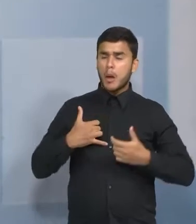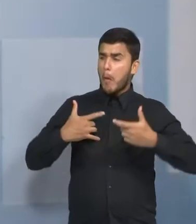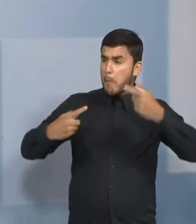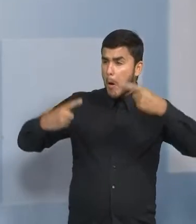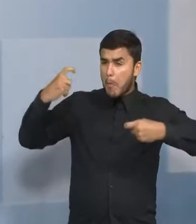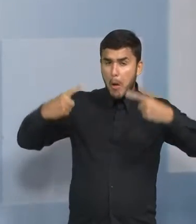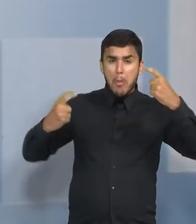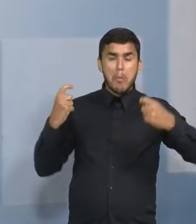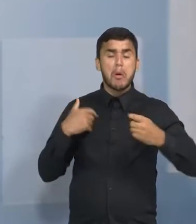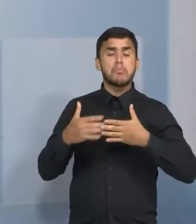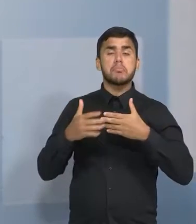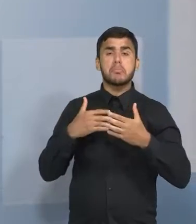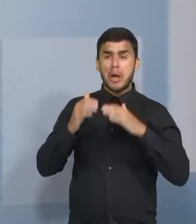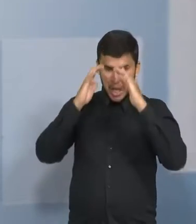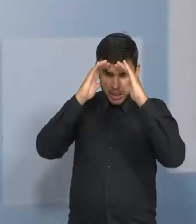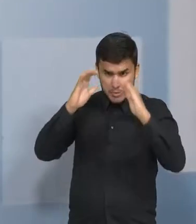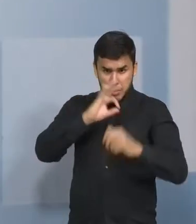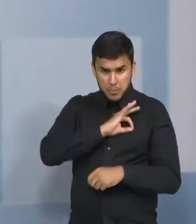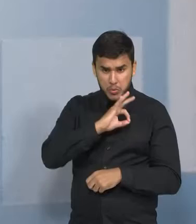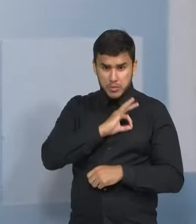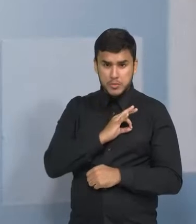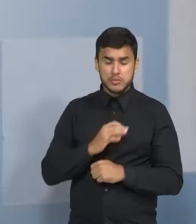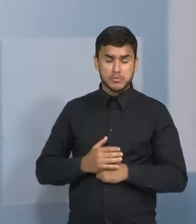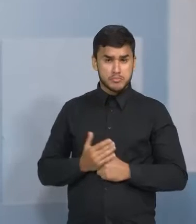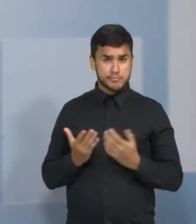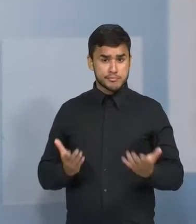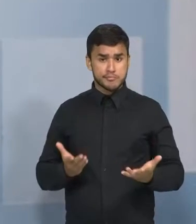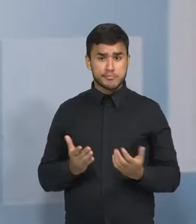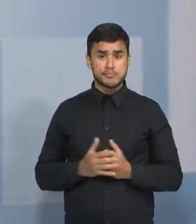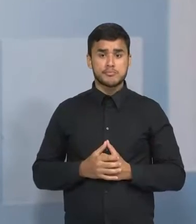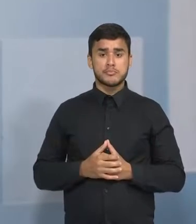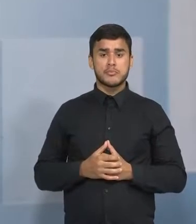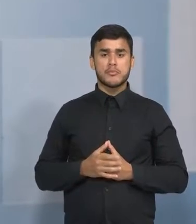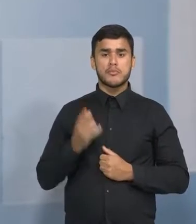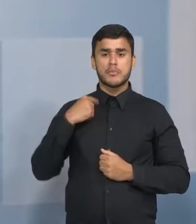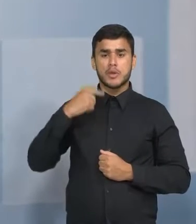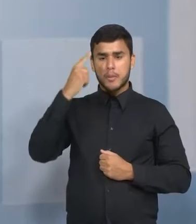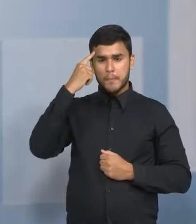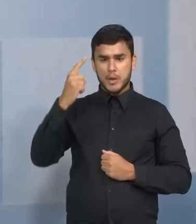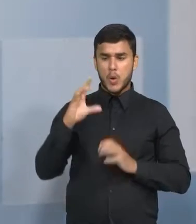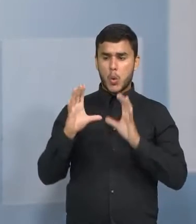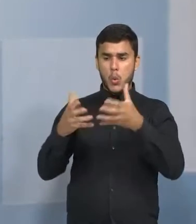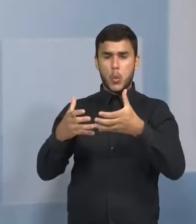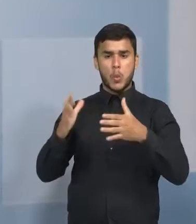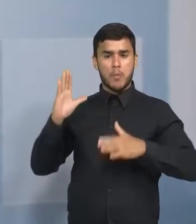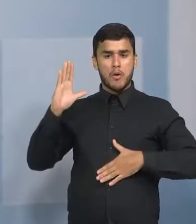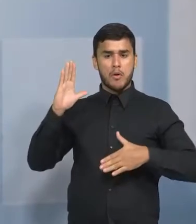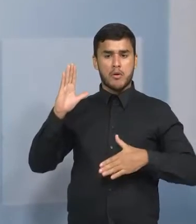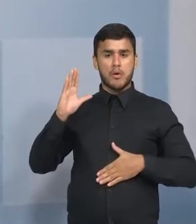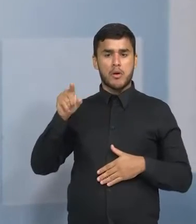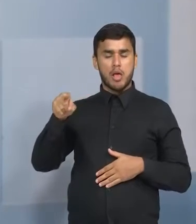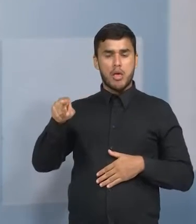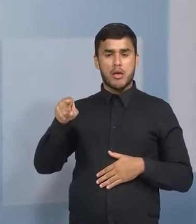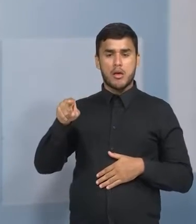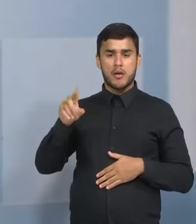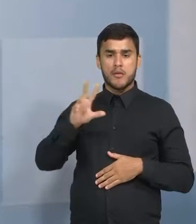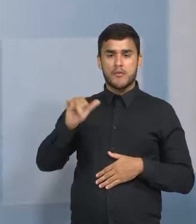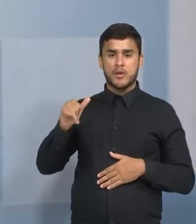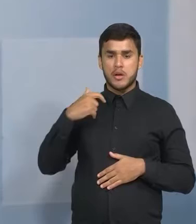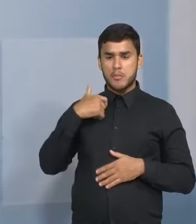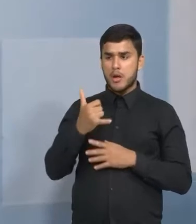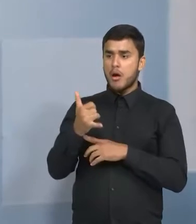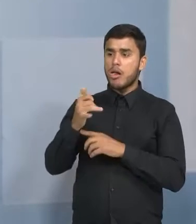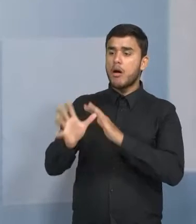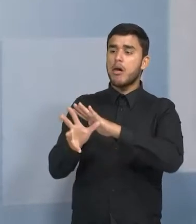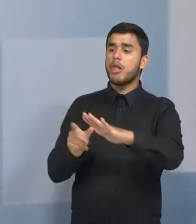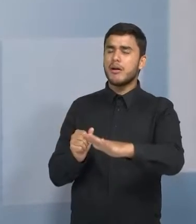polícia. Porque hoje nós não enfrentamos mais um bando de criminosos que assalta na esquina,